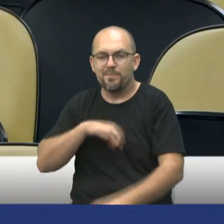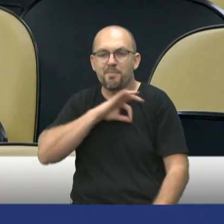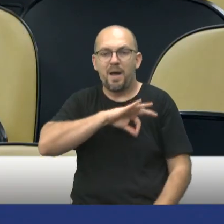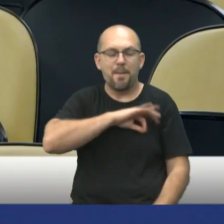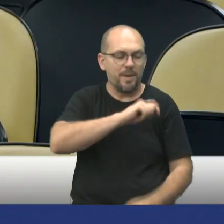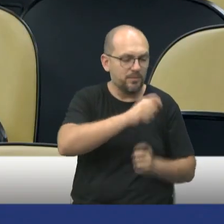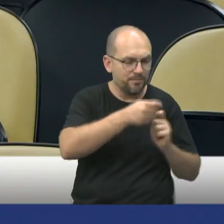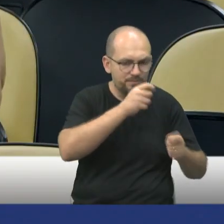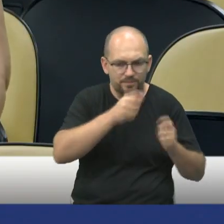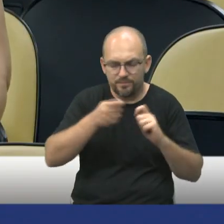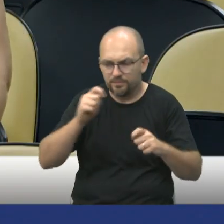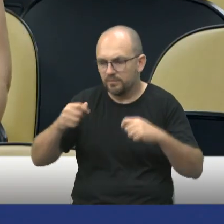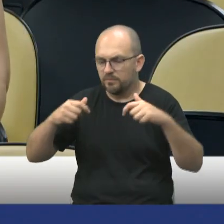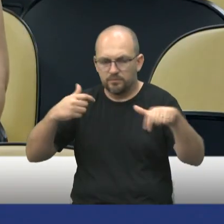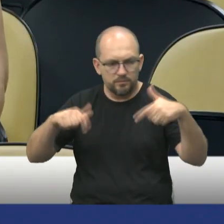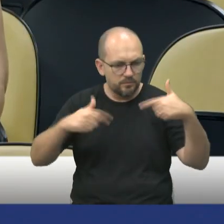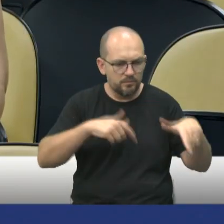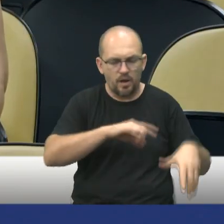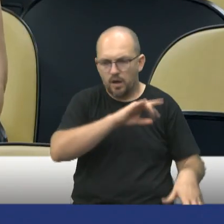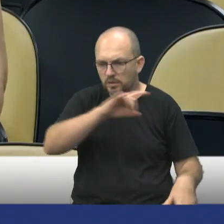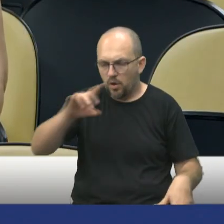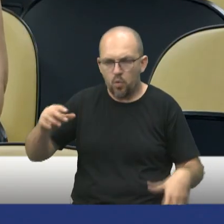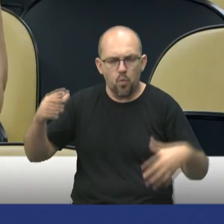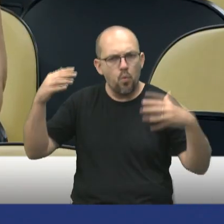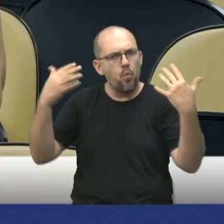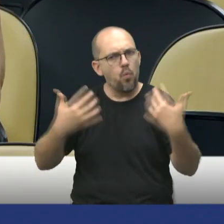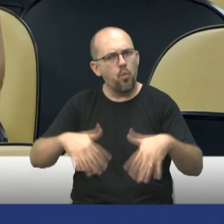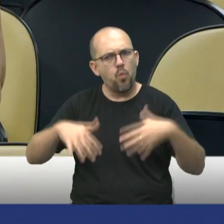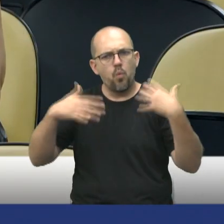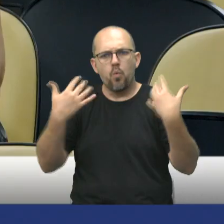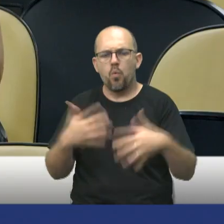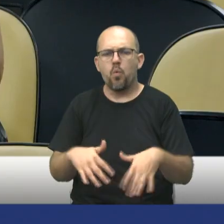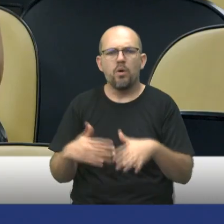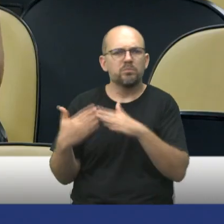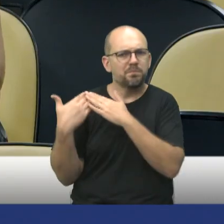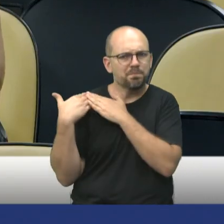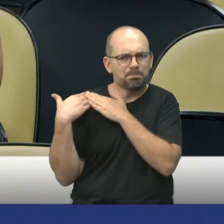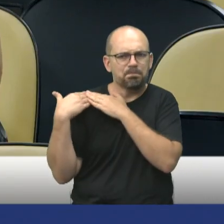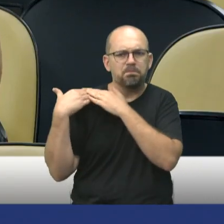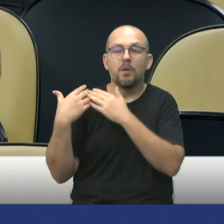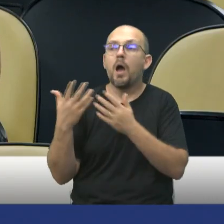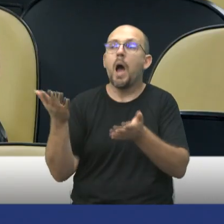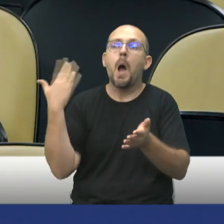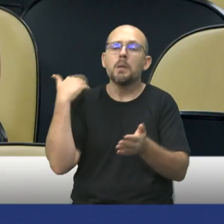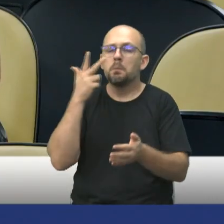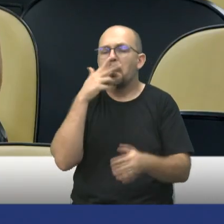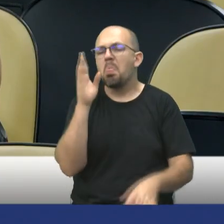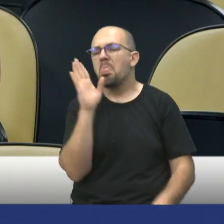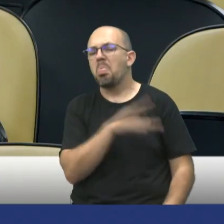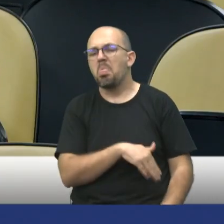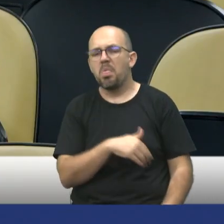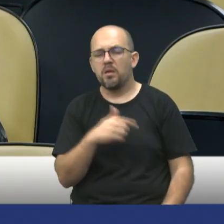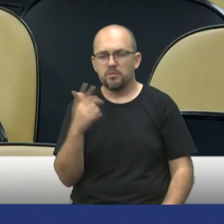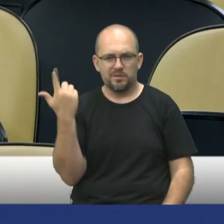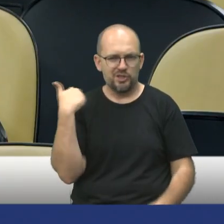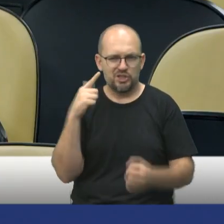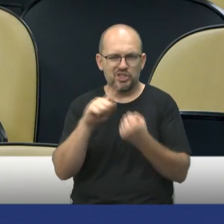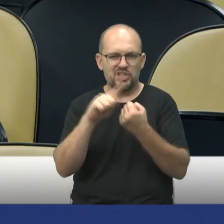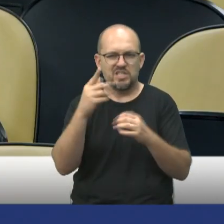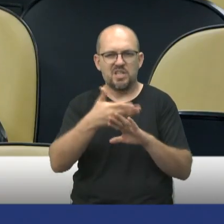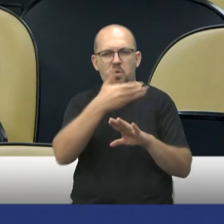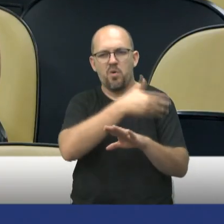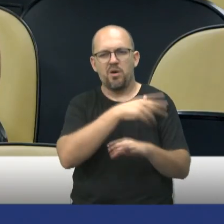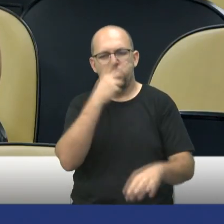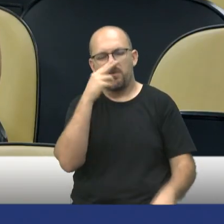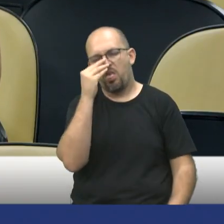um ali na sua função, e é um cargo que não estava sendo olhado, né, pelas gestões anteriores. E o que a